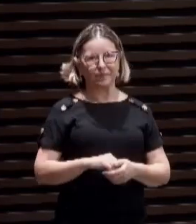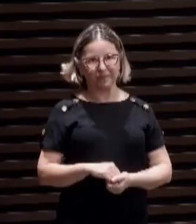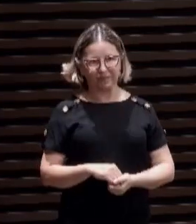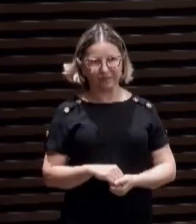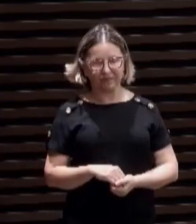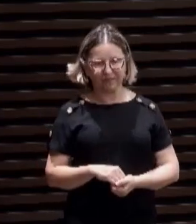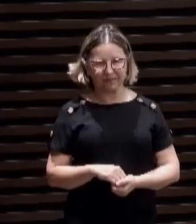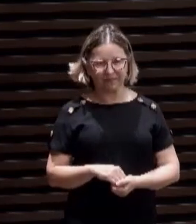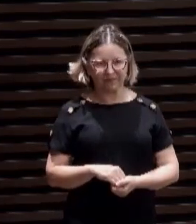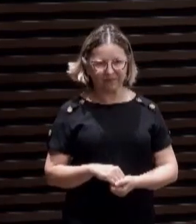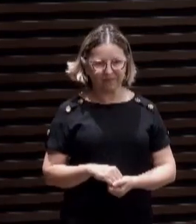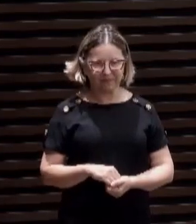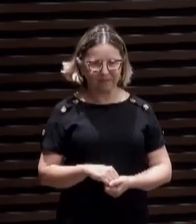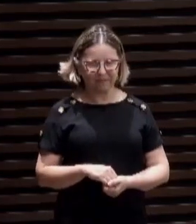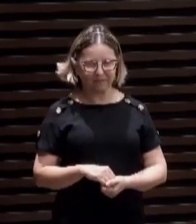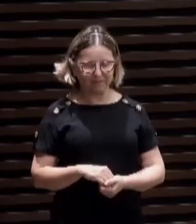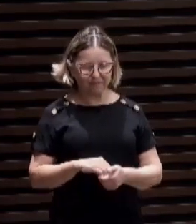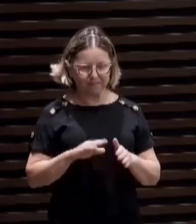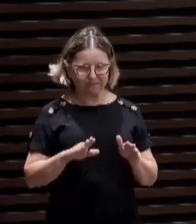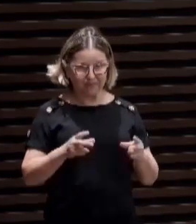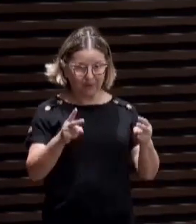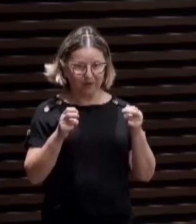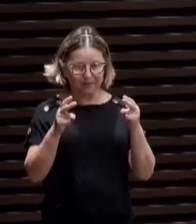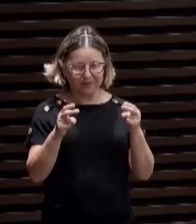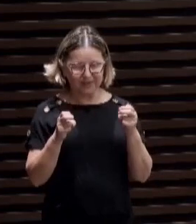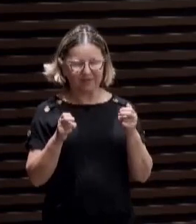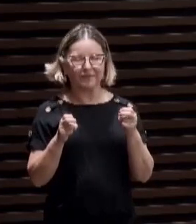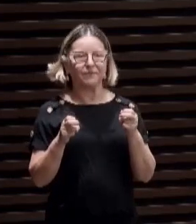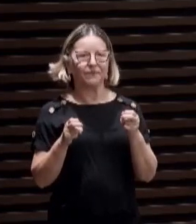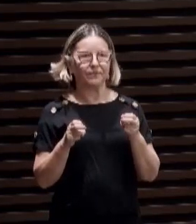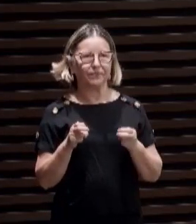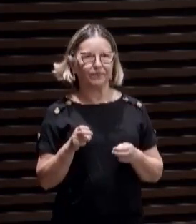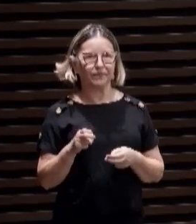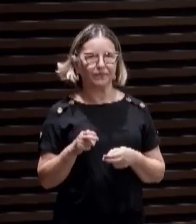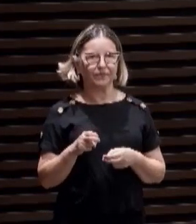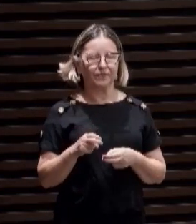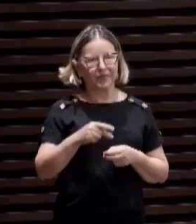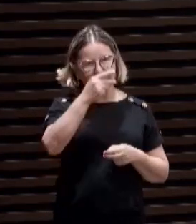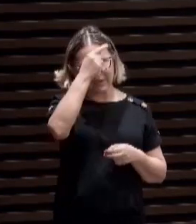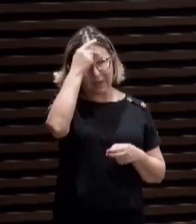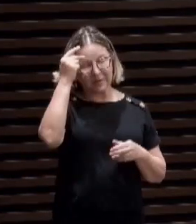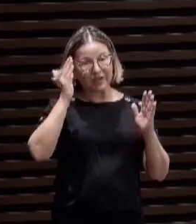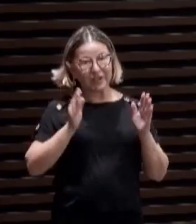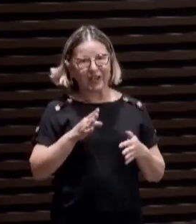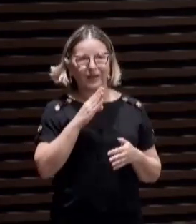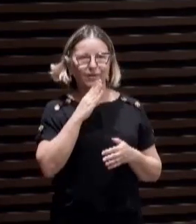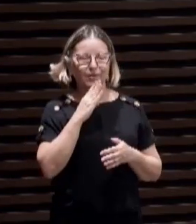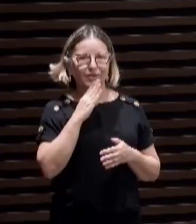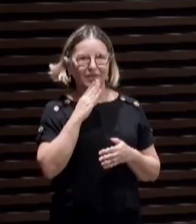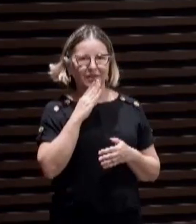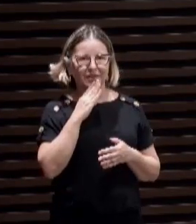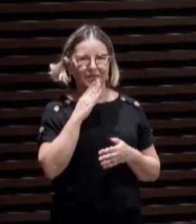por esta pequena avaliação aqui de quem já conhece, já ouviu falar sobre isso, e esses dias eu falei para